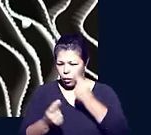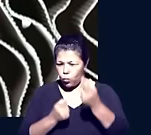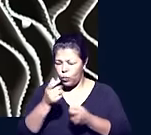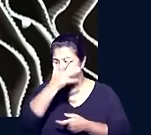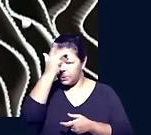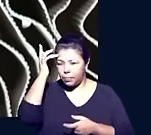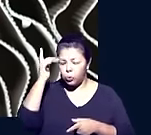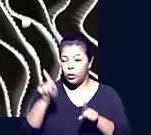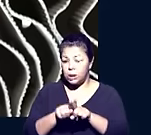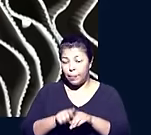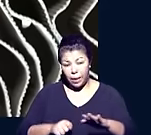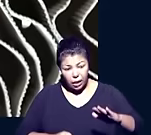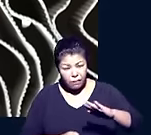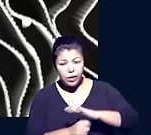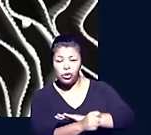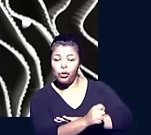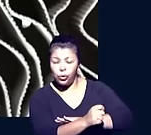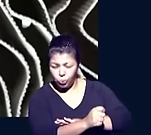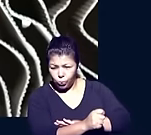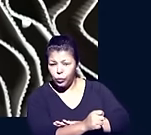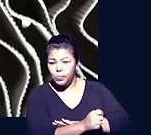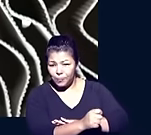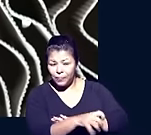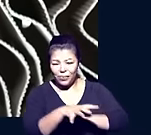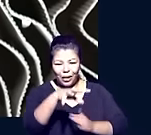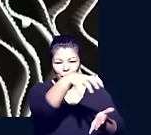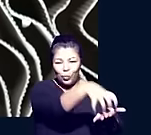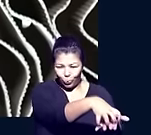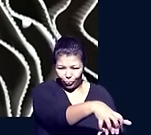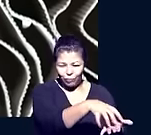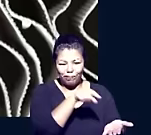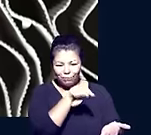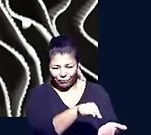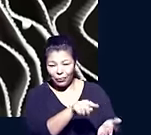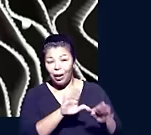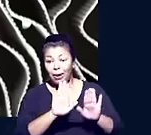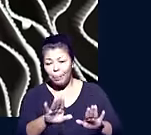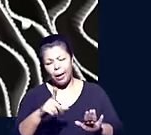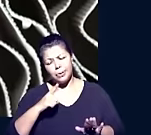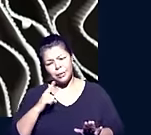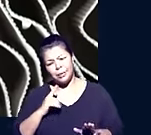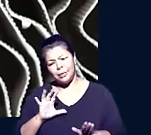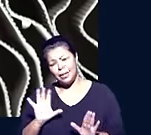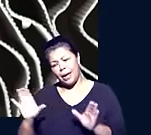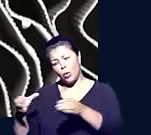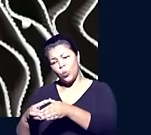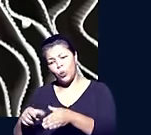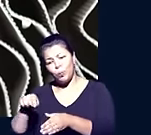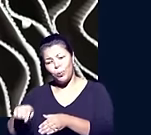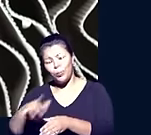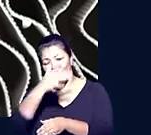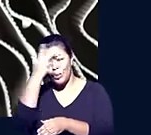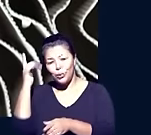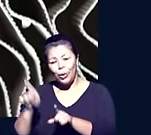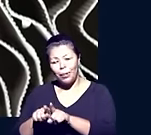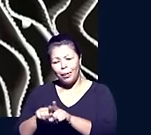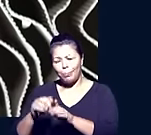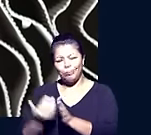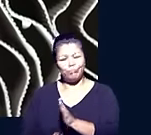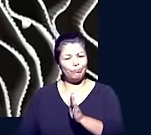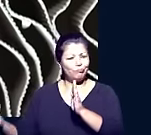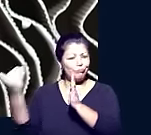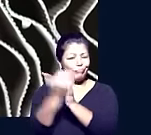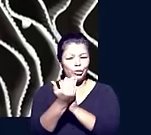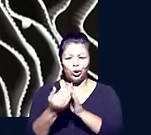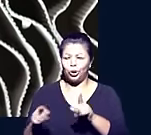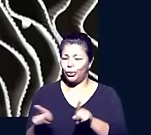estaduais e tem uma parcela que também exagerou na dosagem né da do pagamento doss impostos